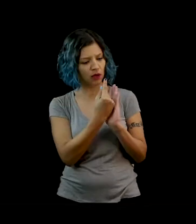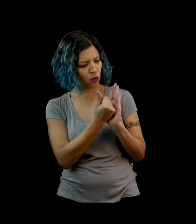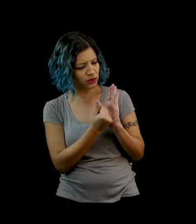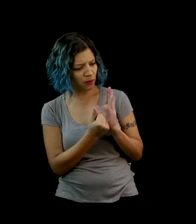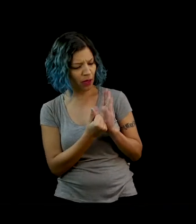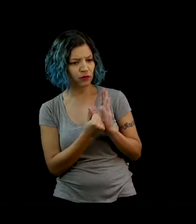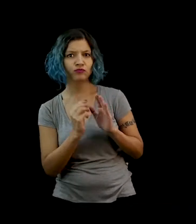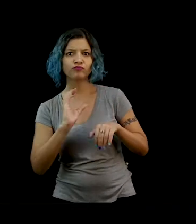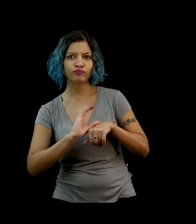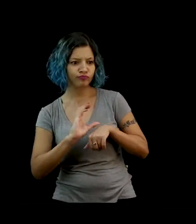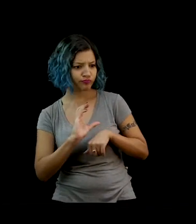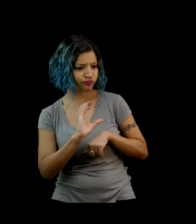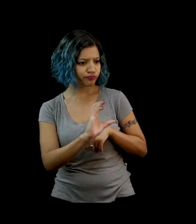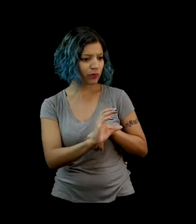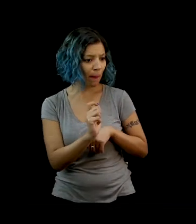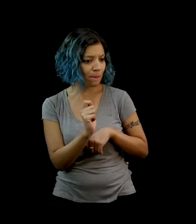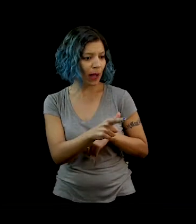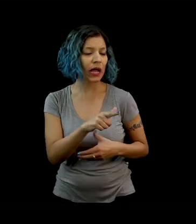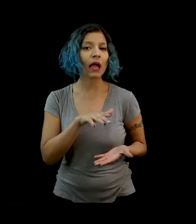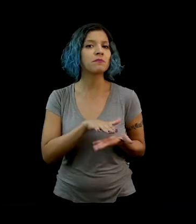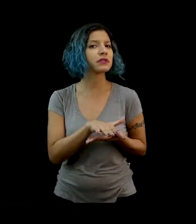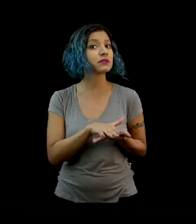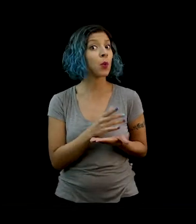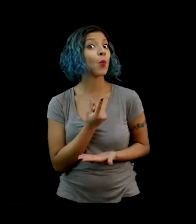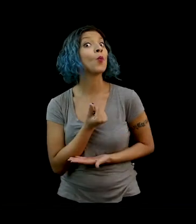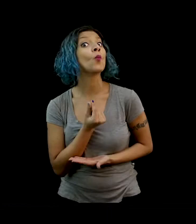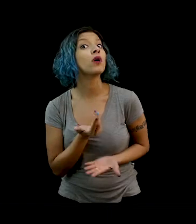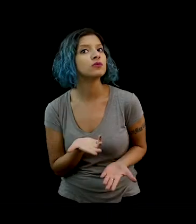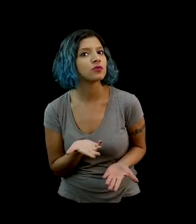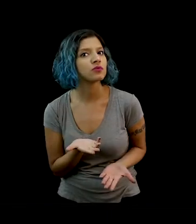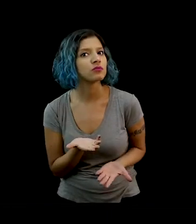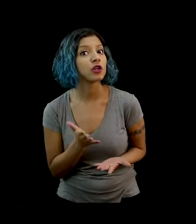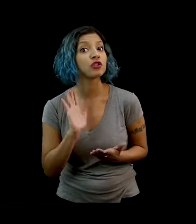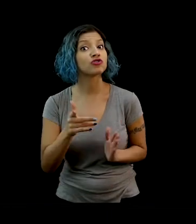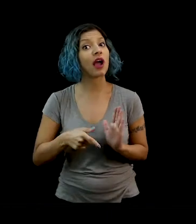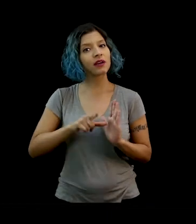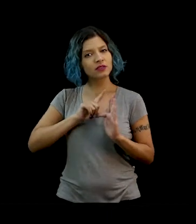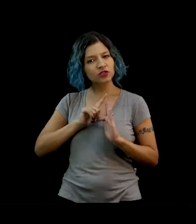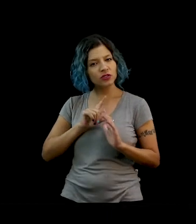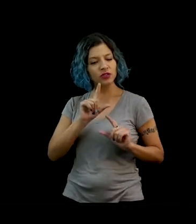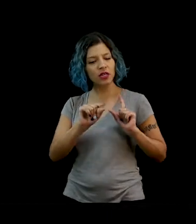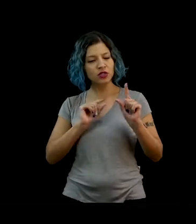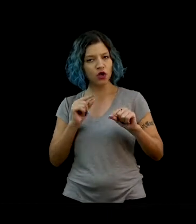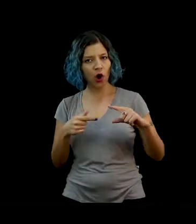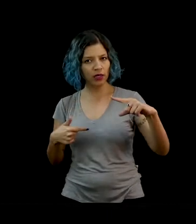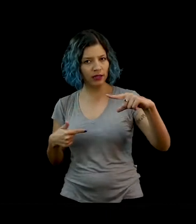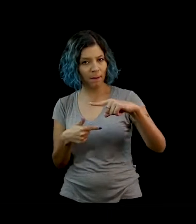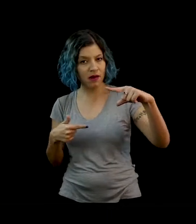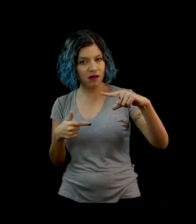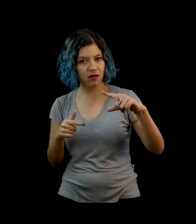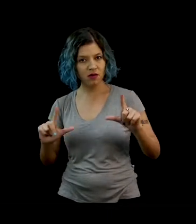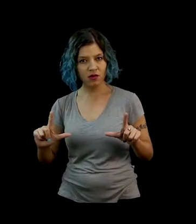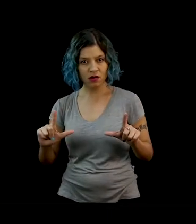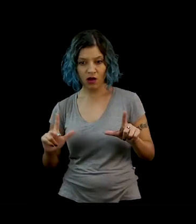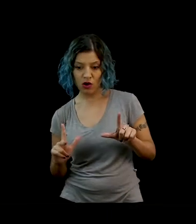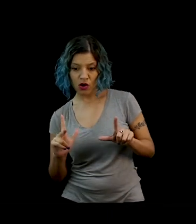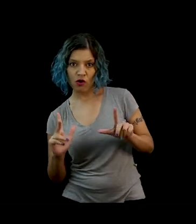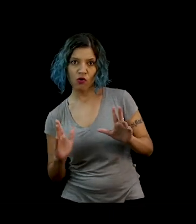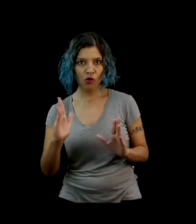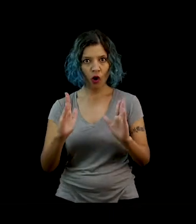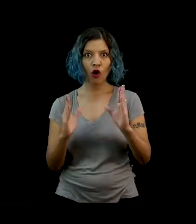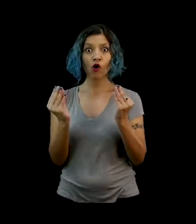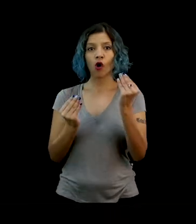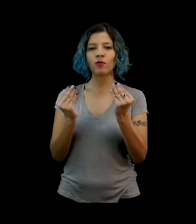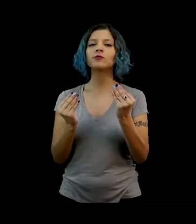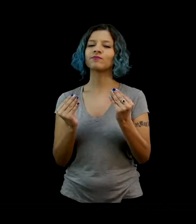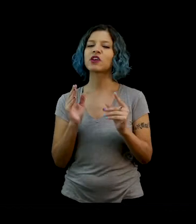já para definido pelas gráficas isso também vai influenciar na sua produção então eu tento levar tudo em consideração